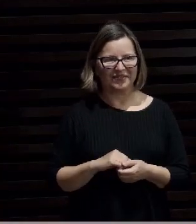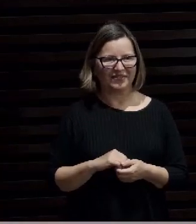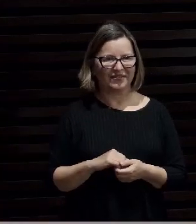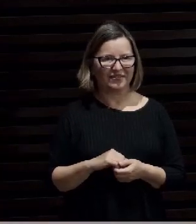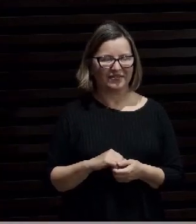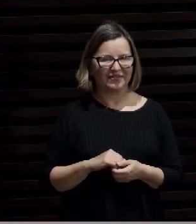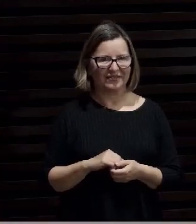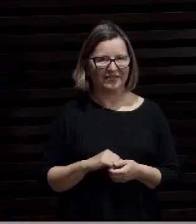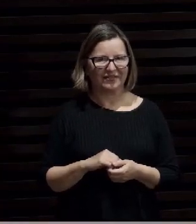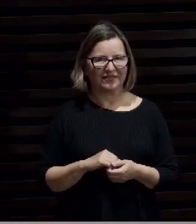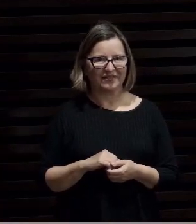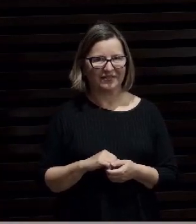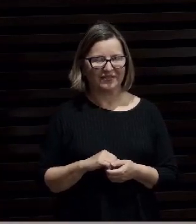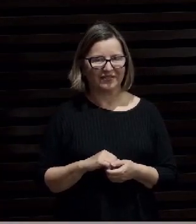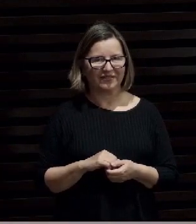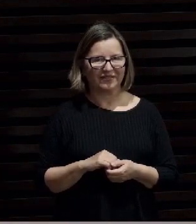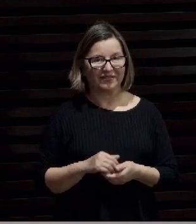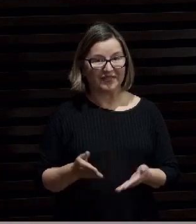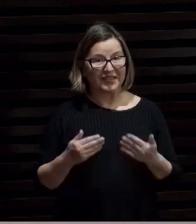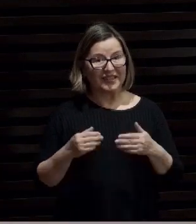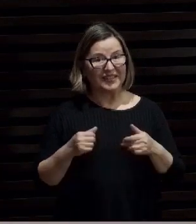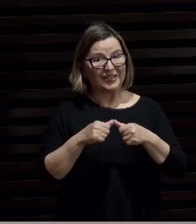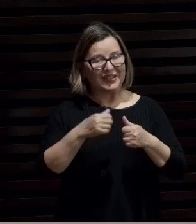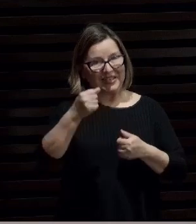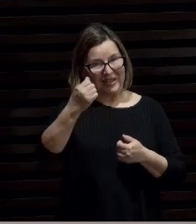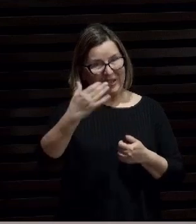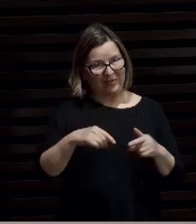Ao trazer esse assunto aqui, meus amados,